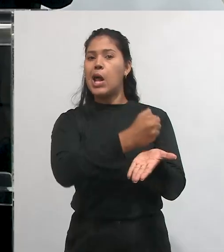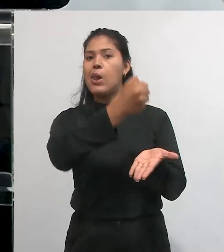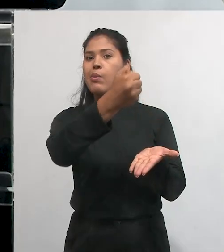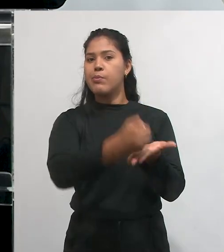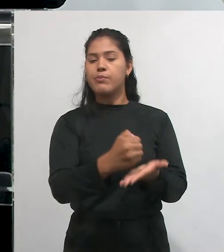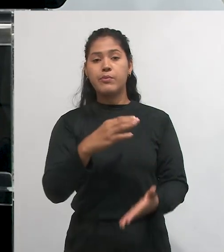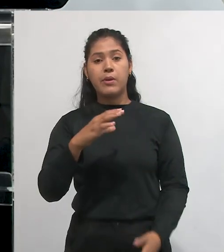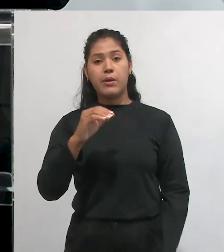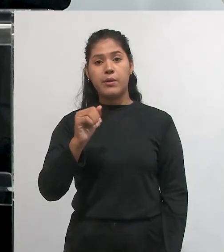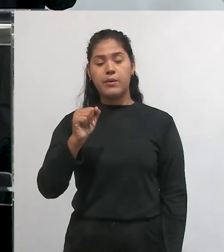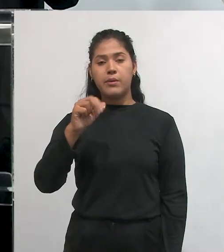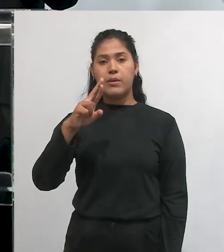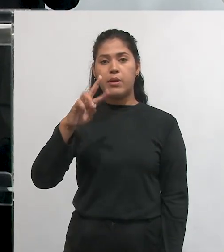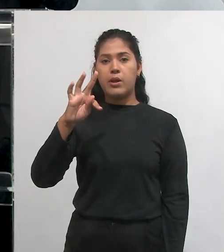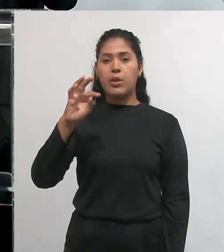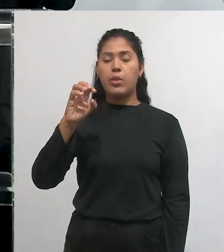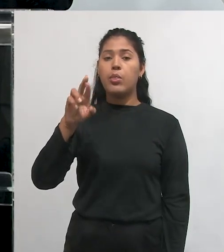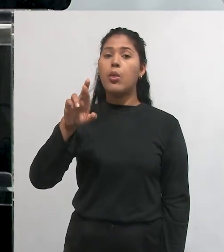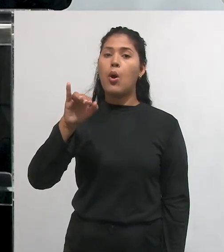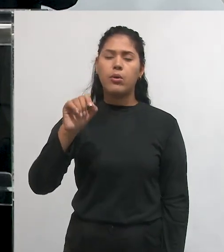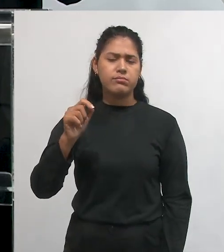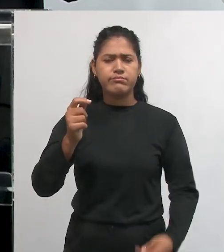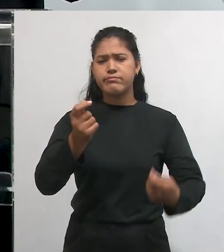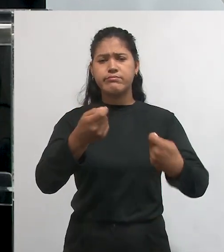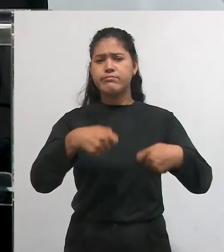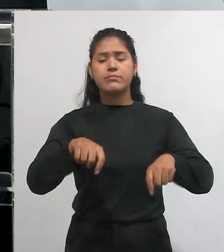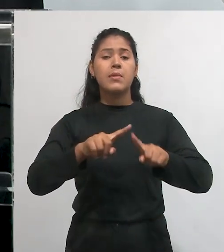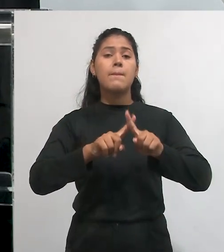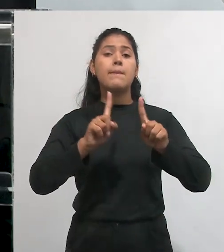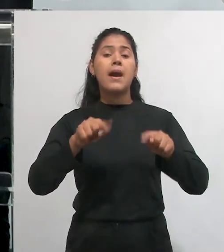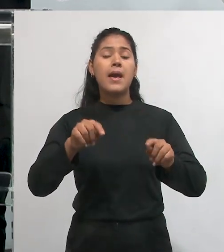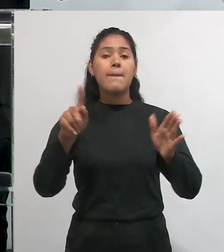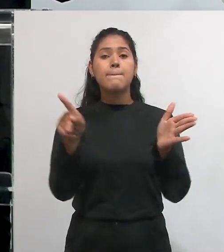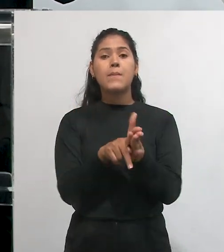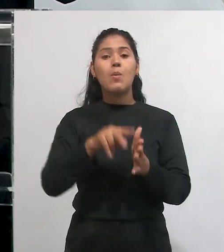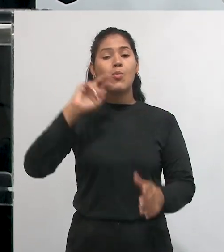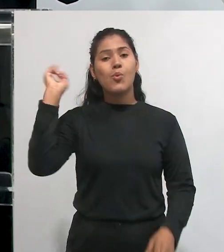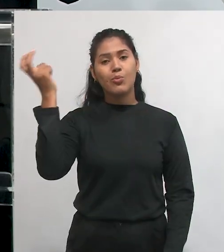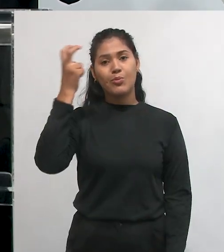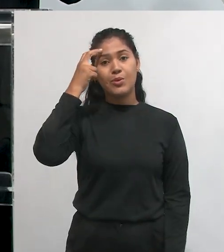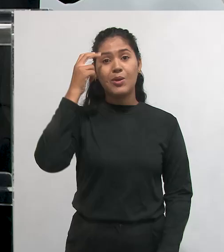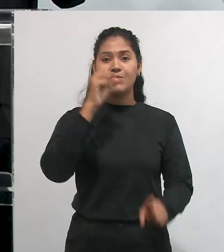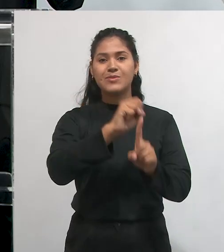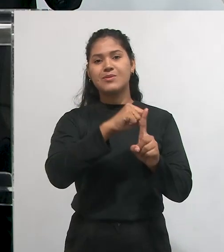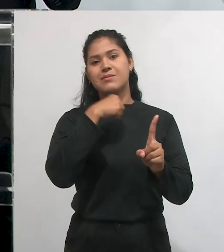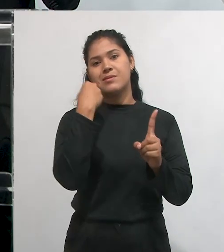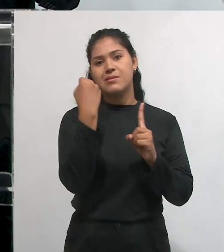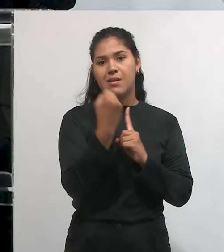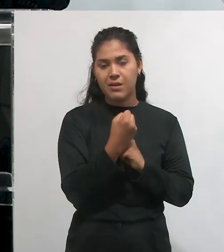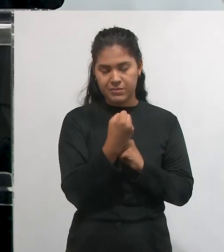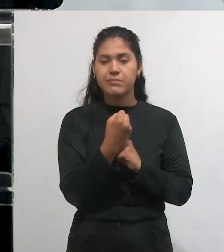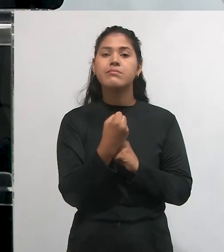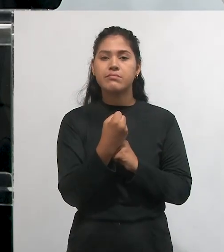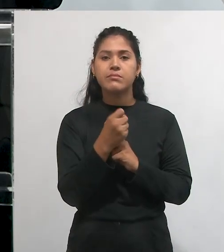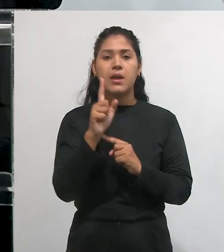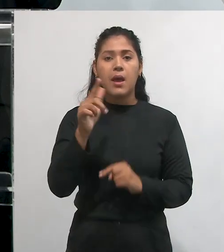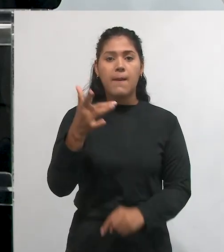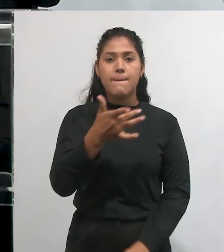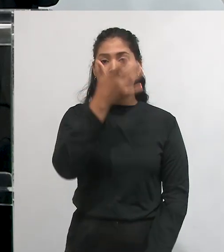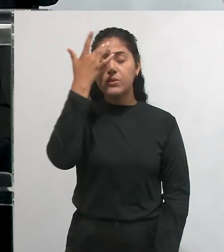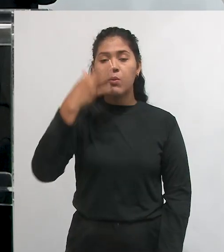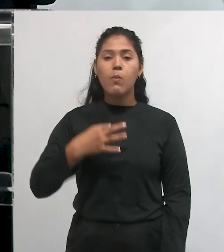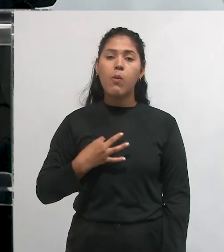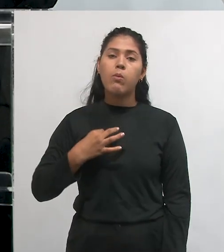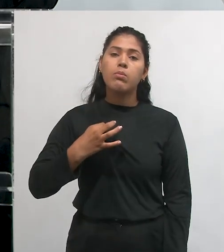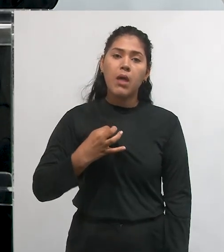cumprir as obrigações que cabe à minha participação social. Mas é um pacto